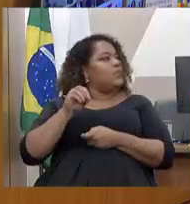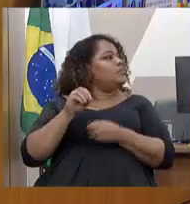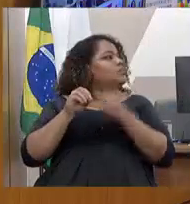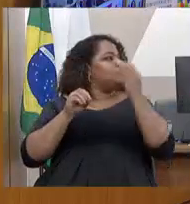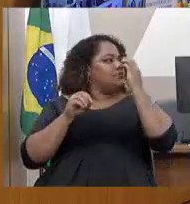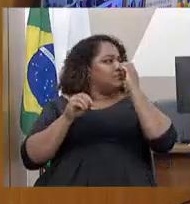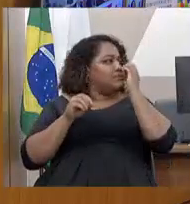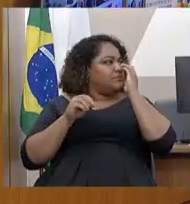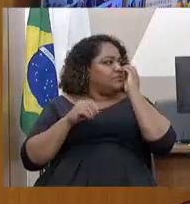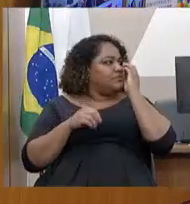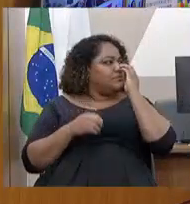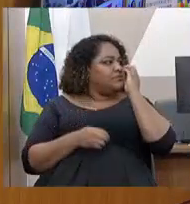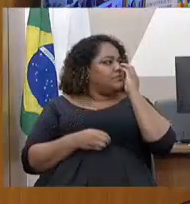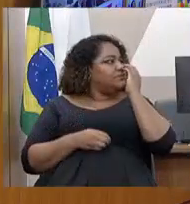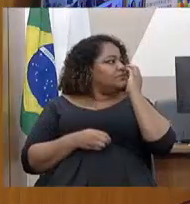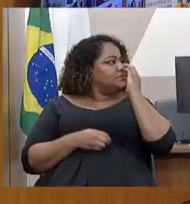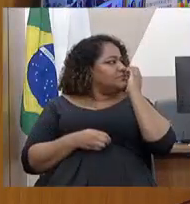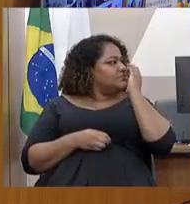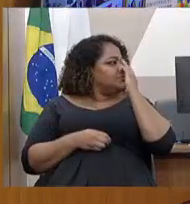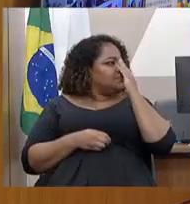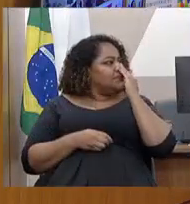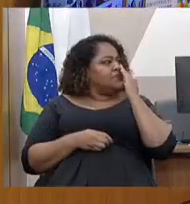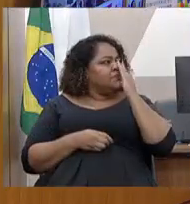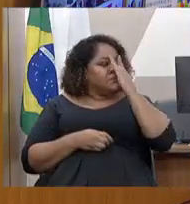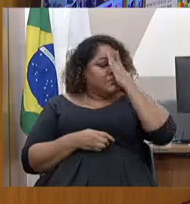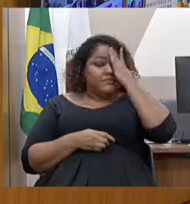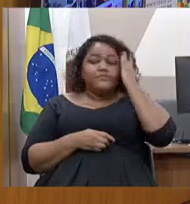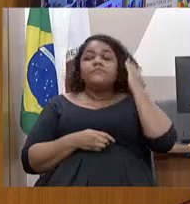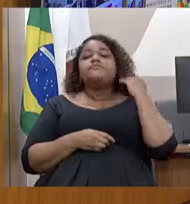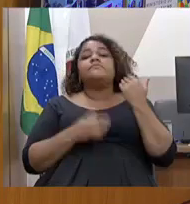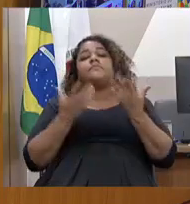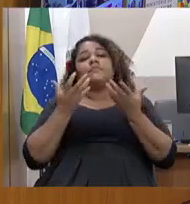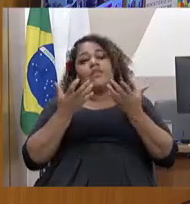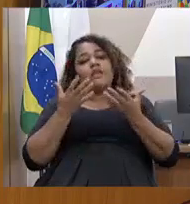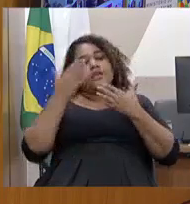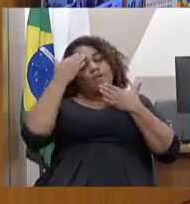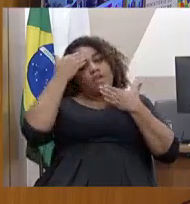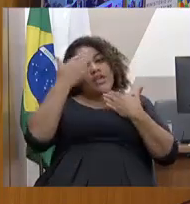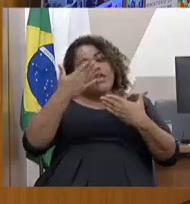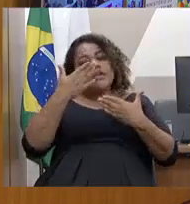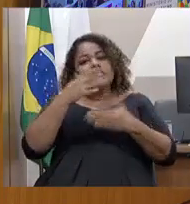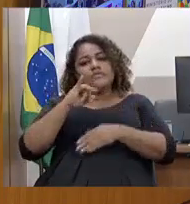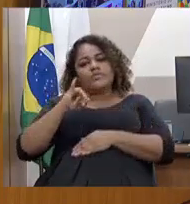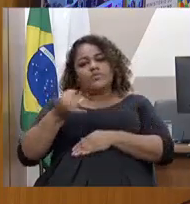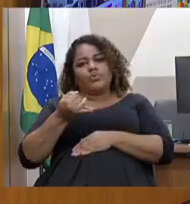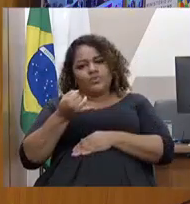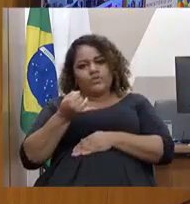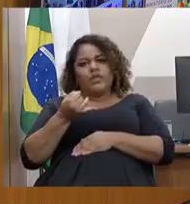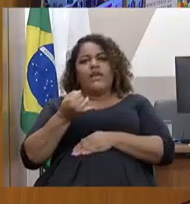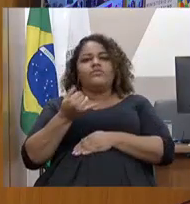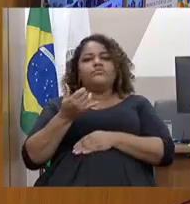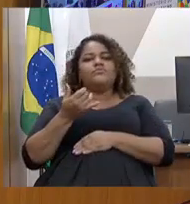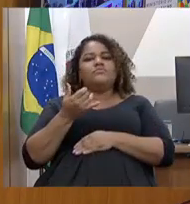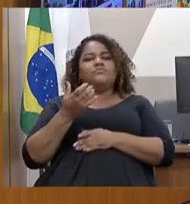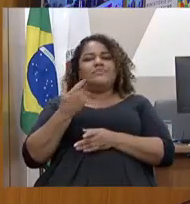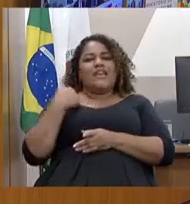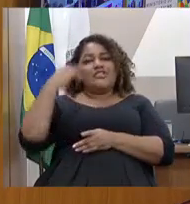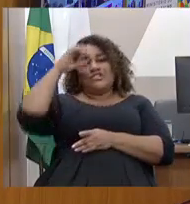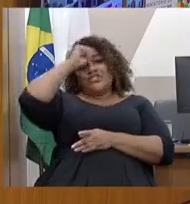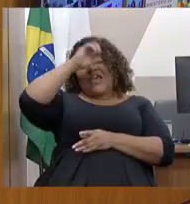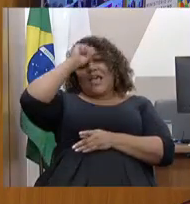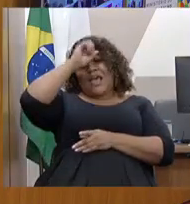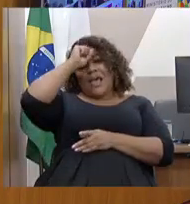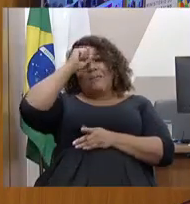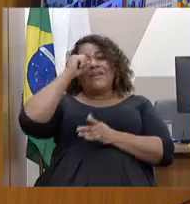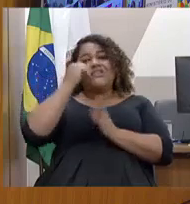quero agradecer a oportunidade acho que a gente mais aprende do que traz